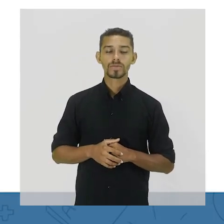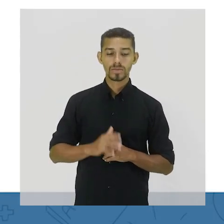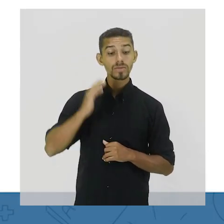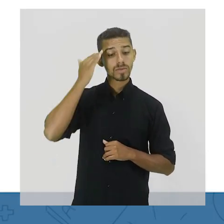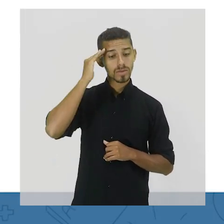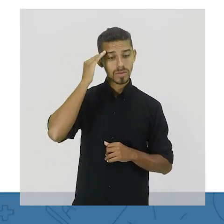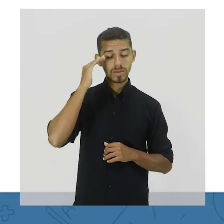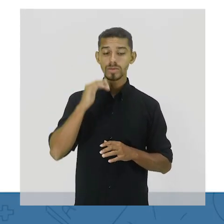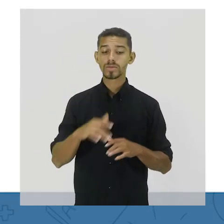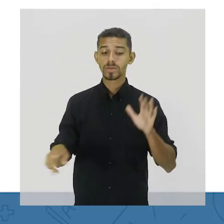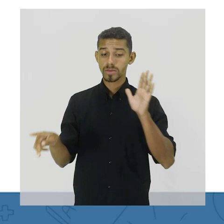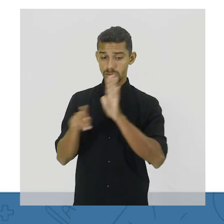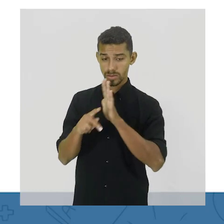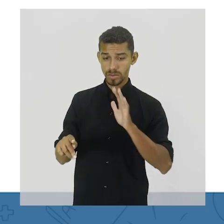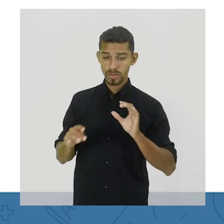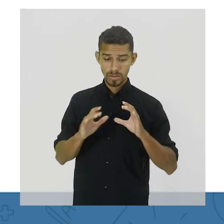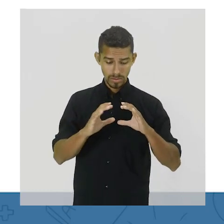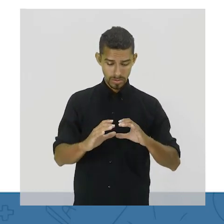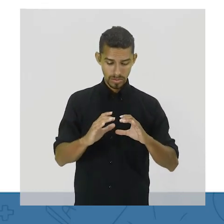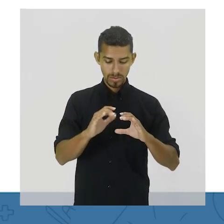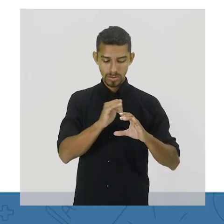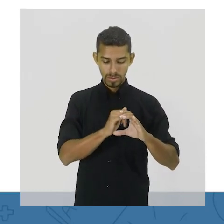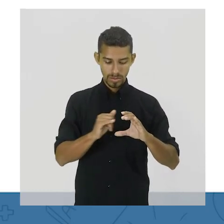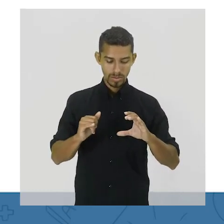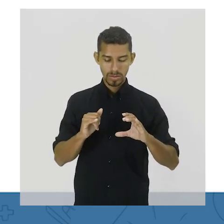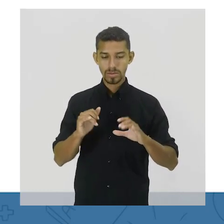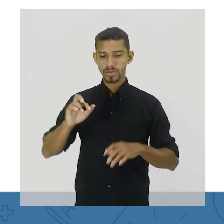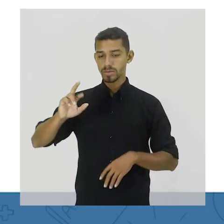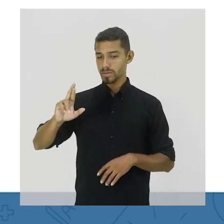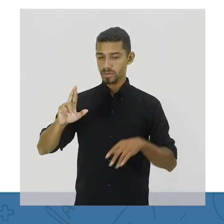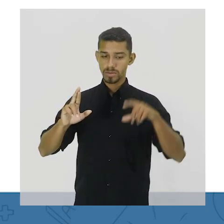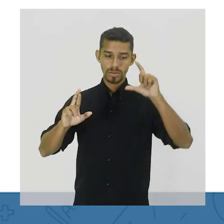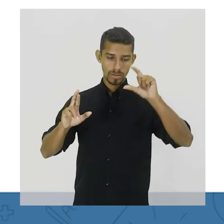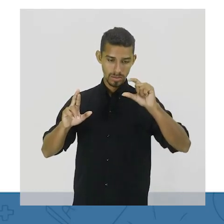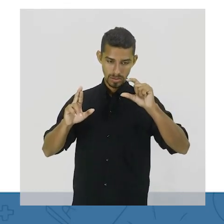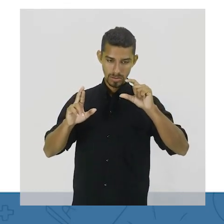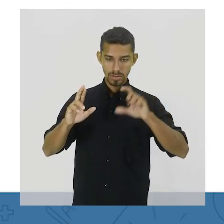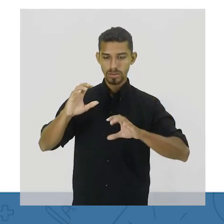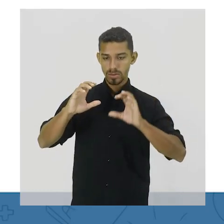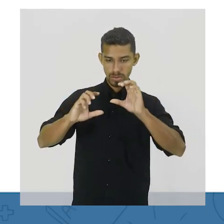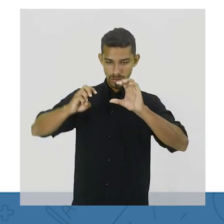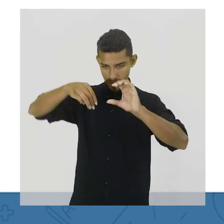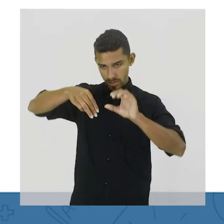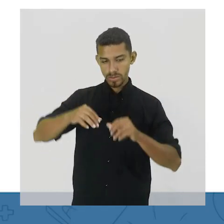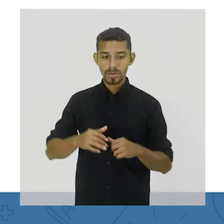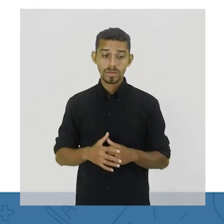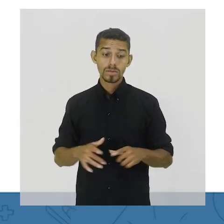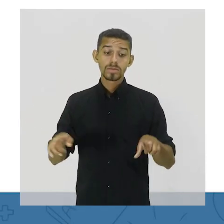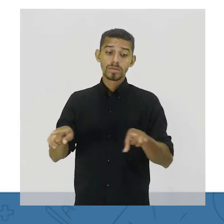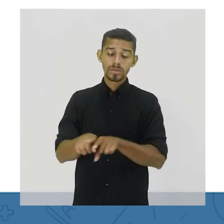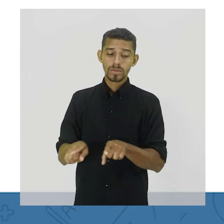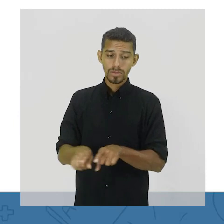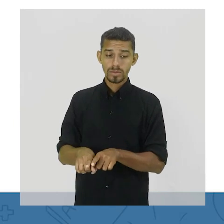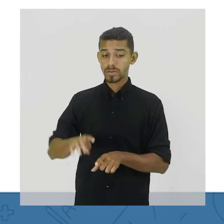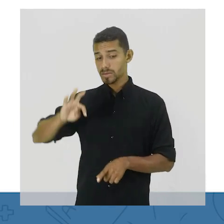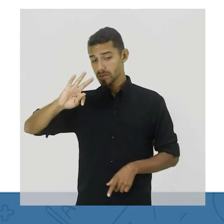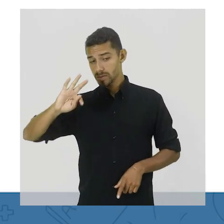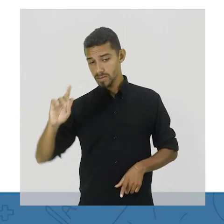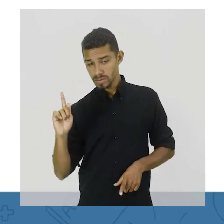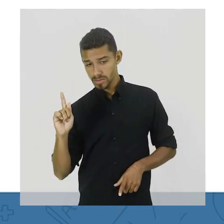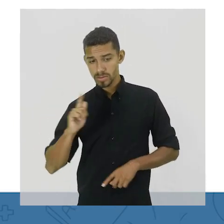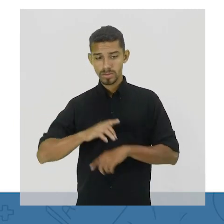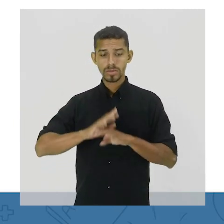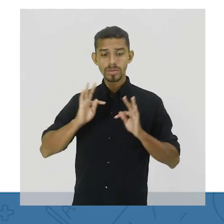Considerando que cada bola de basquete tem raio igual a Rzinho centímetros e que tangenciam todos